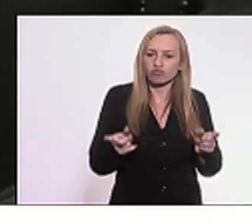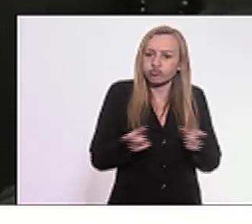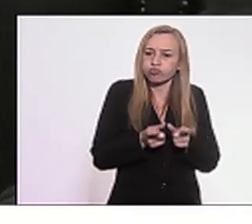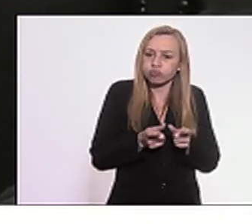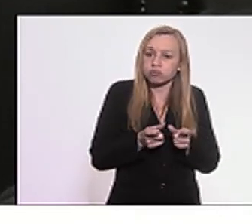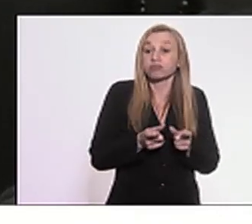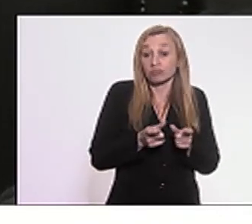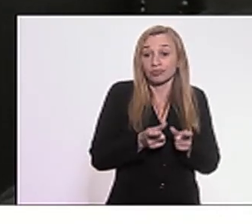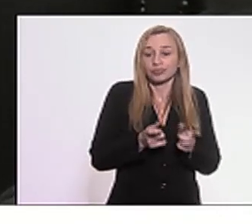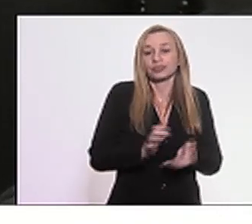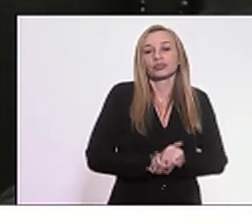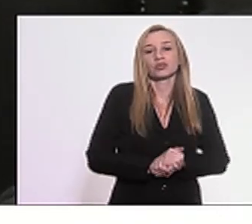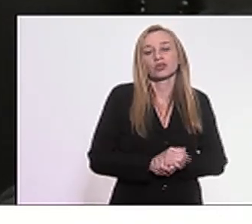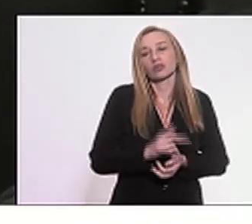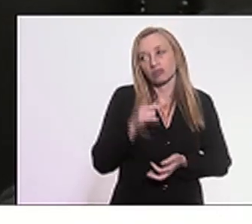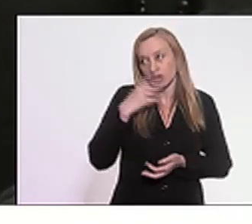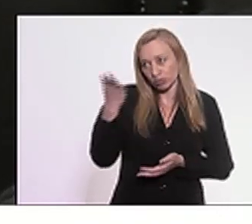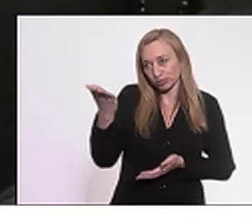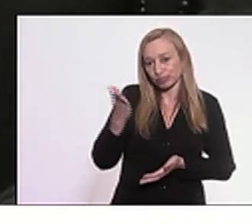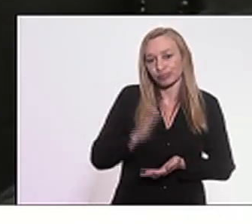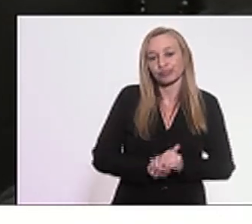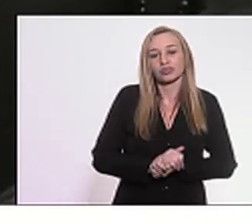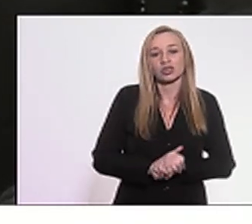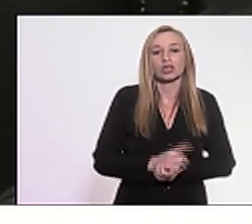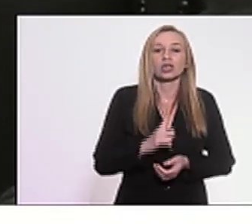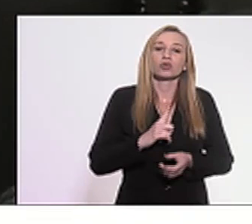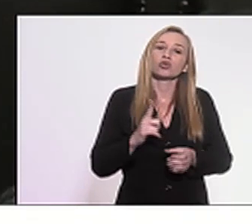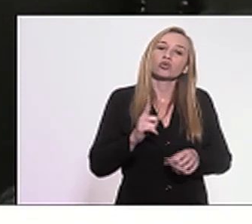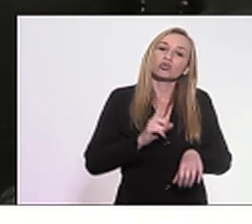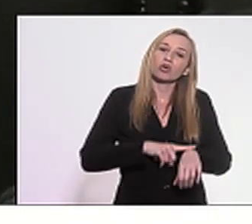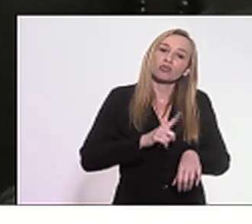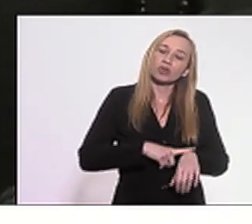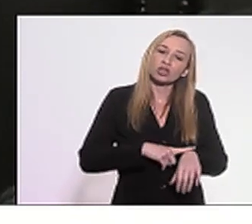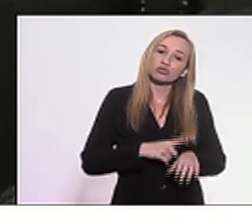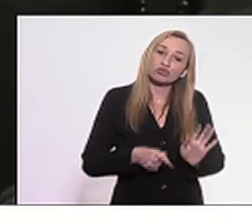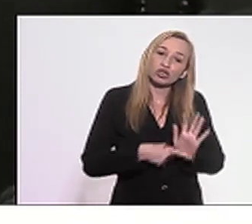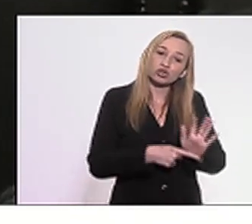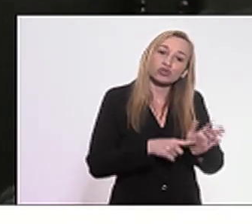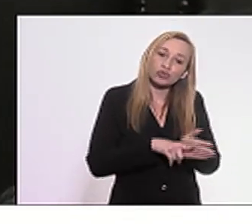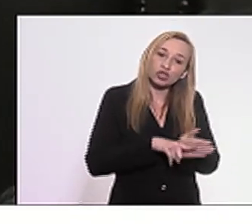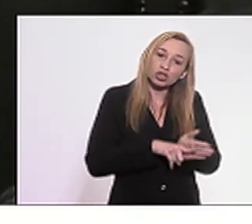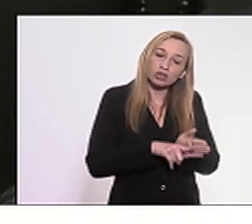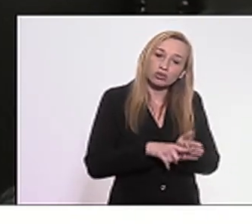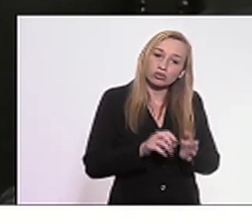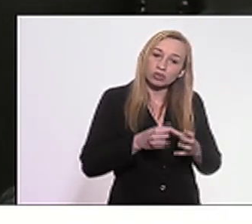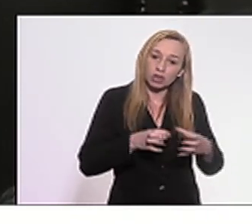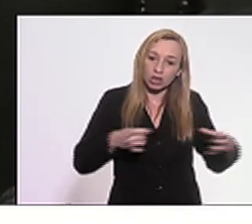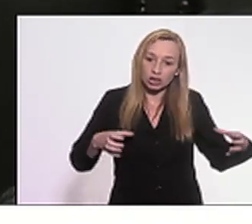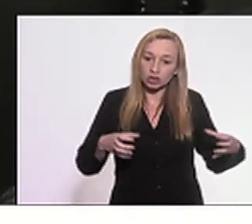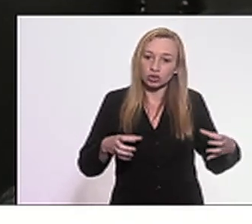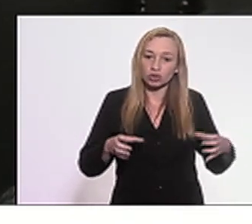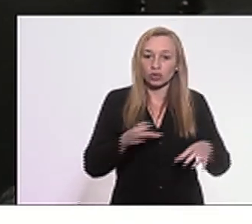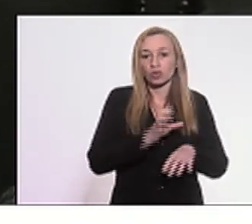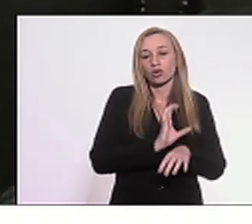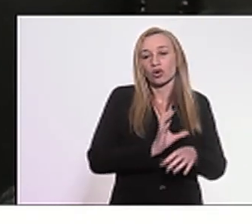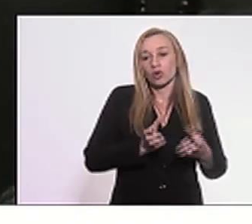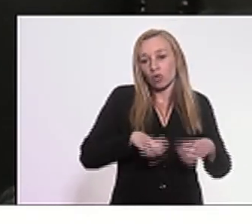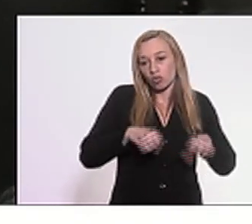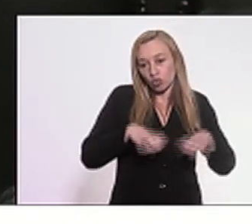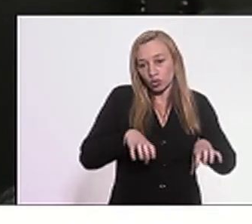né? Como o senhor acabou de citar, nós estamos num momento de recuperação fiscal, então um grande concurso torna-se, né,